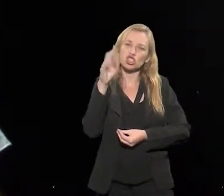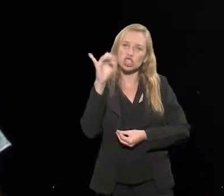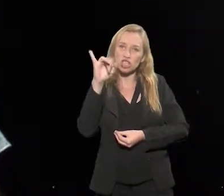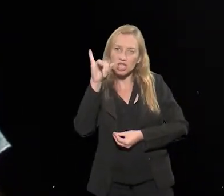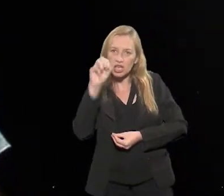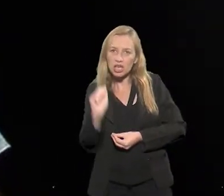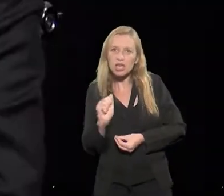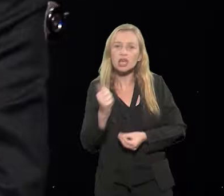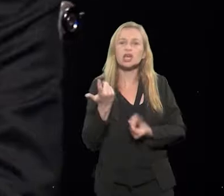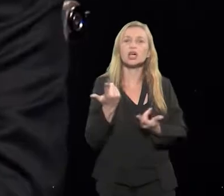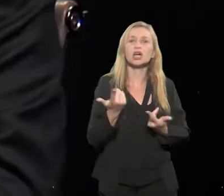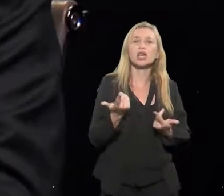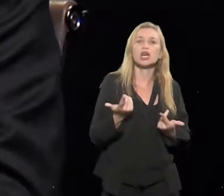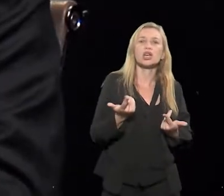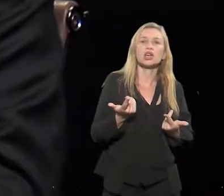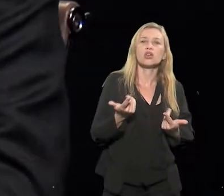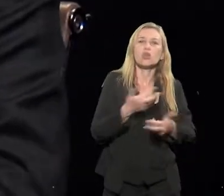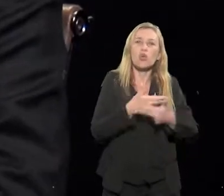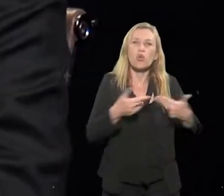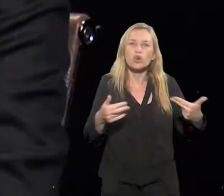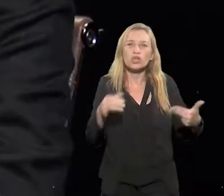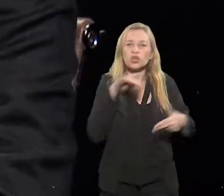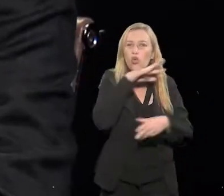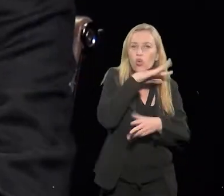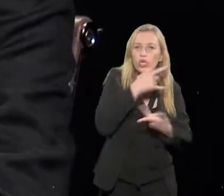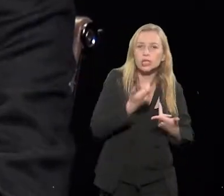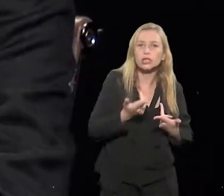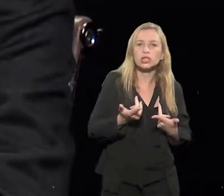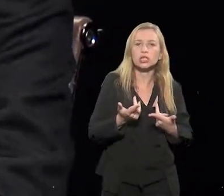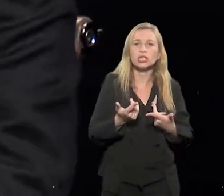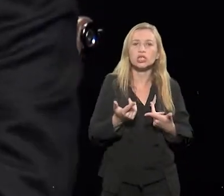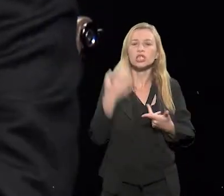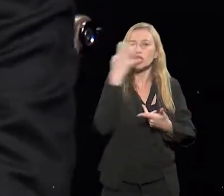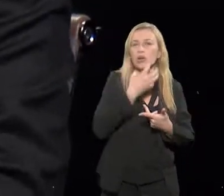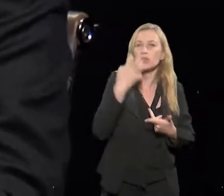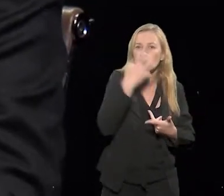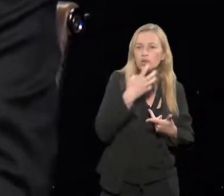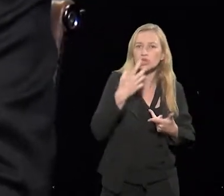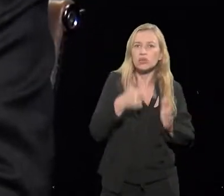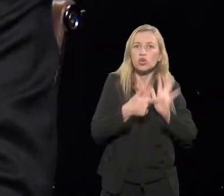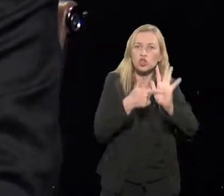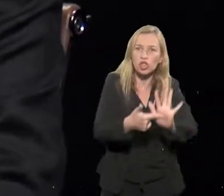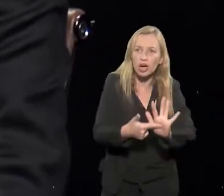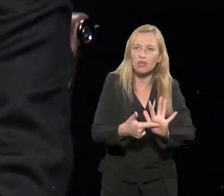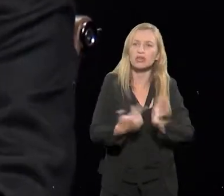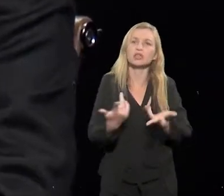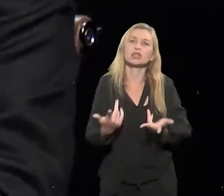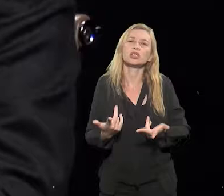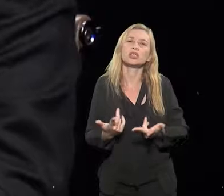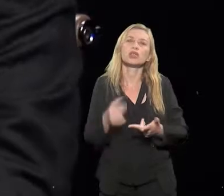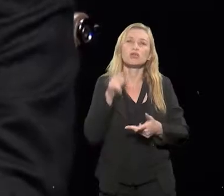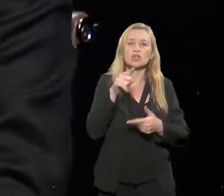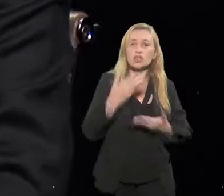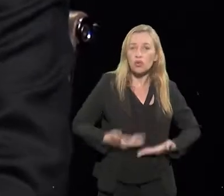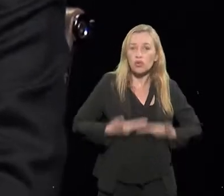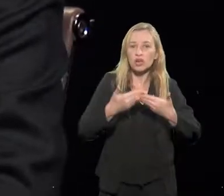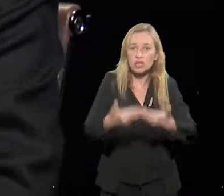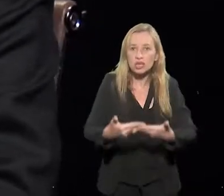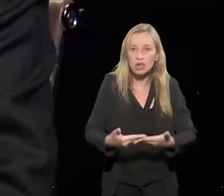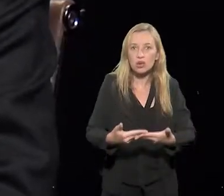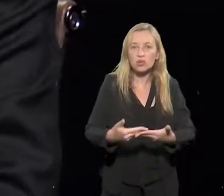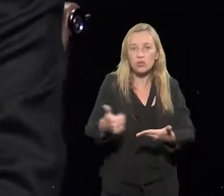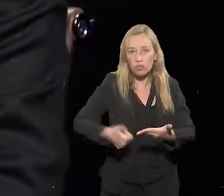combateu, digamos, tendências negativas que essa música, infelizmente, levava, né? Mas você ofereceu